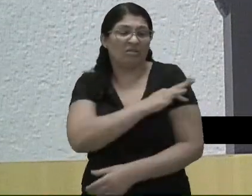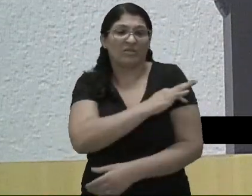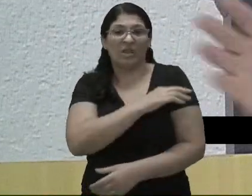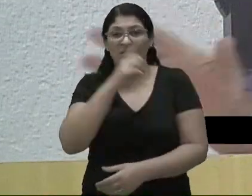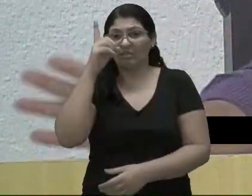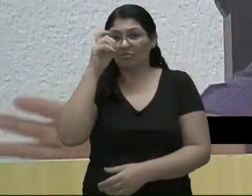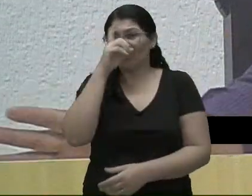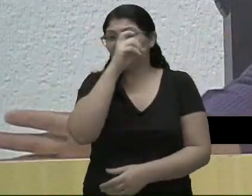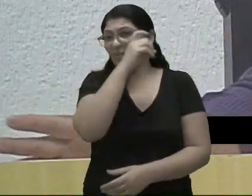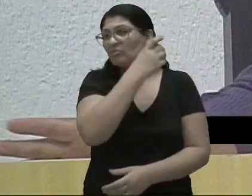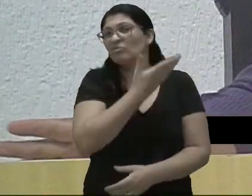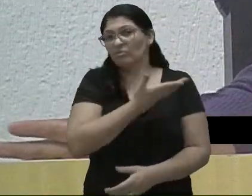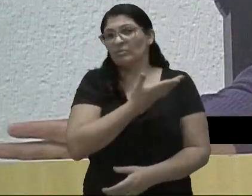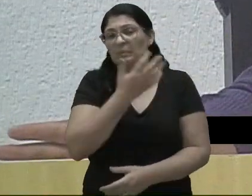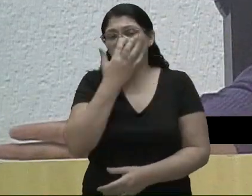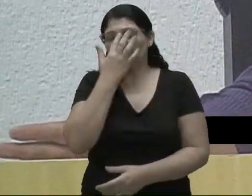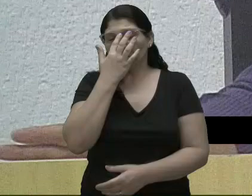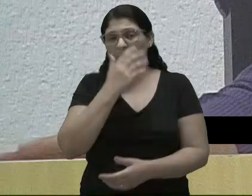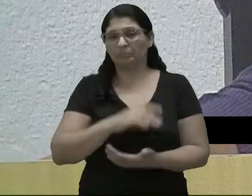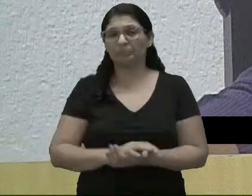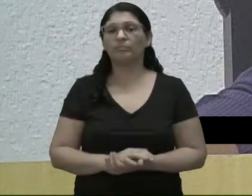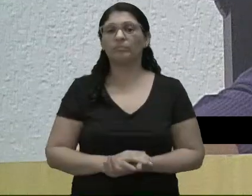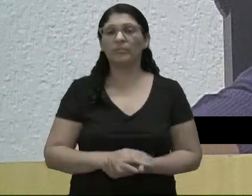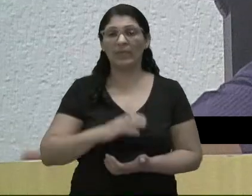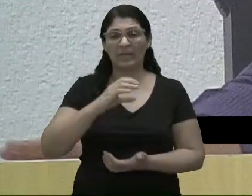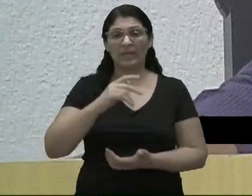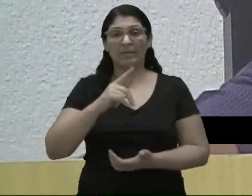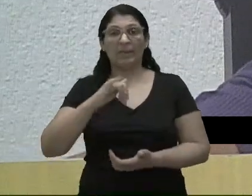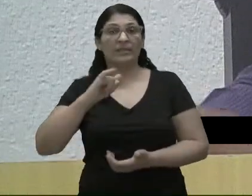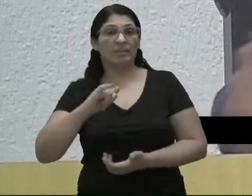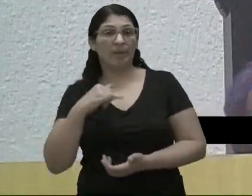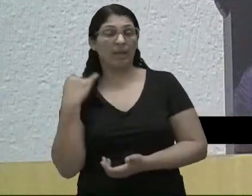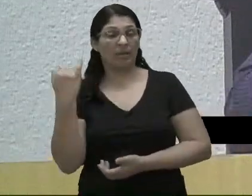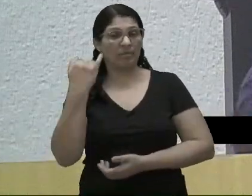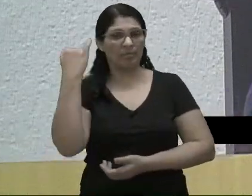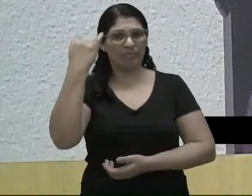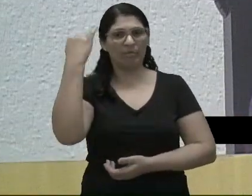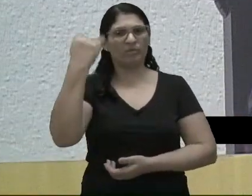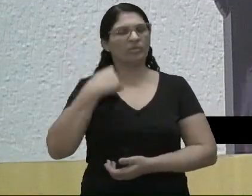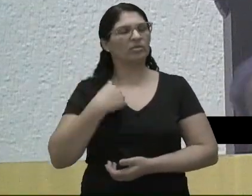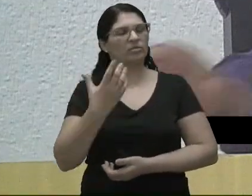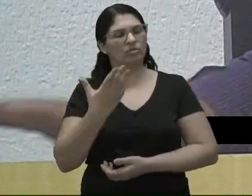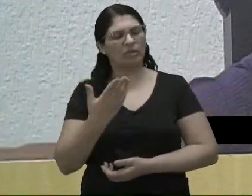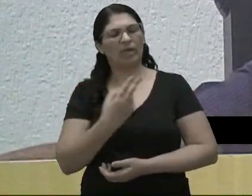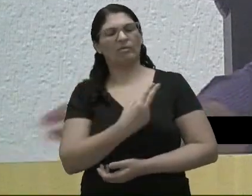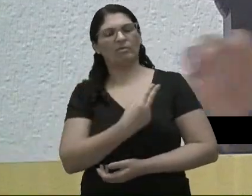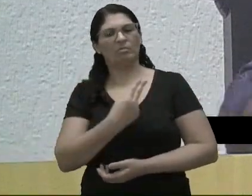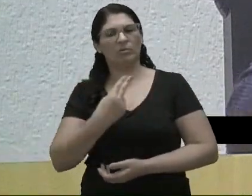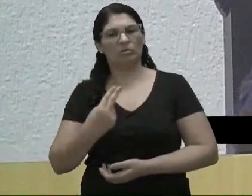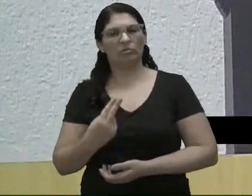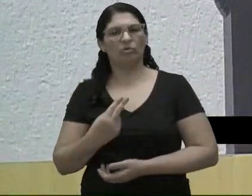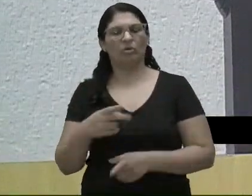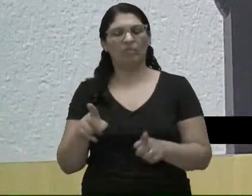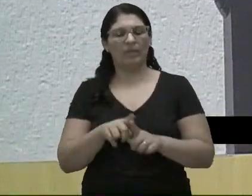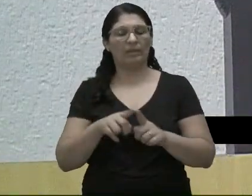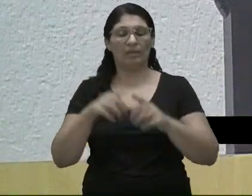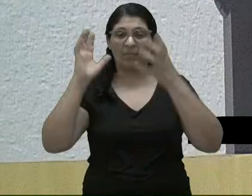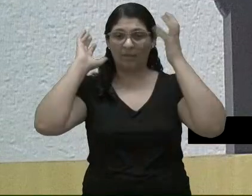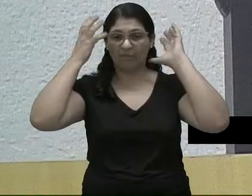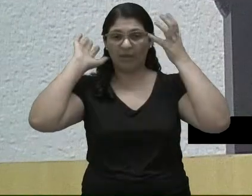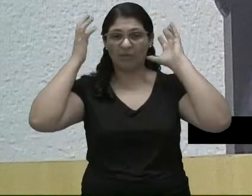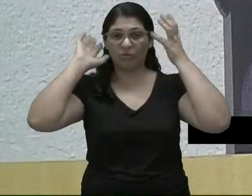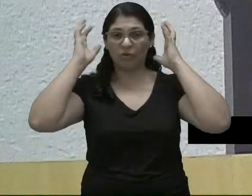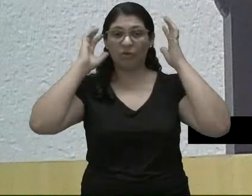nós. A CPI está tendo um papel fundamental. Até quero, em meu nome, acho que também da vereadora Vivi,